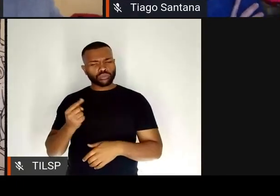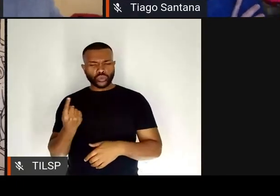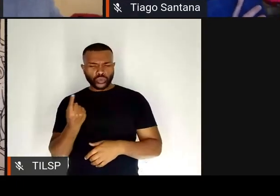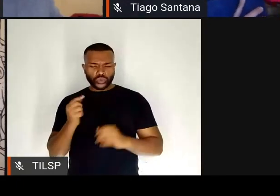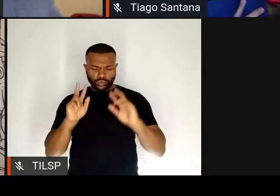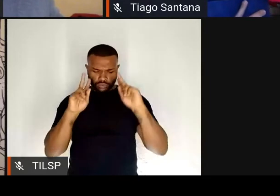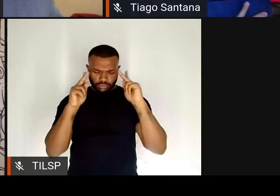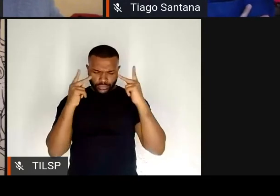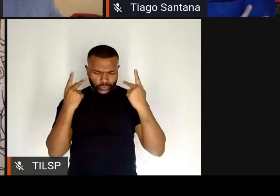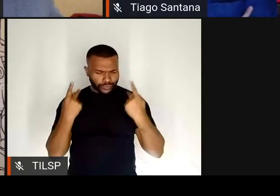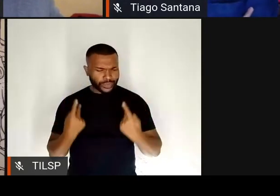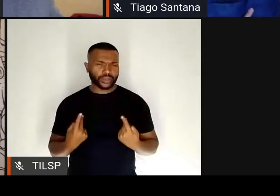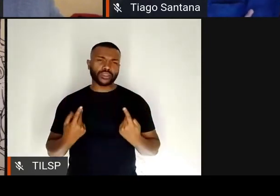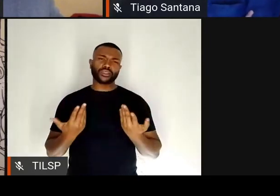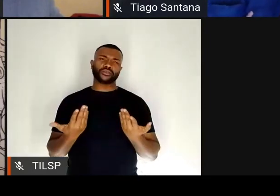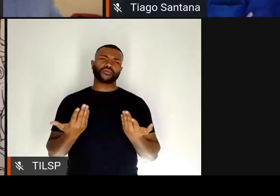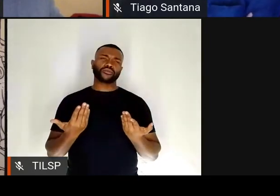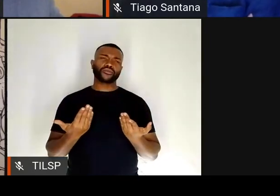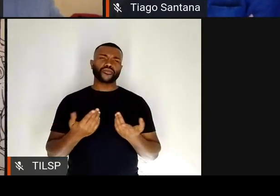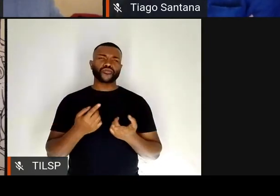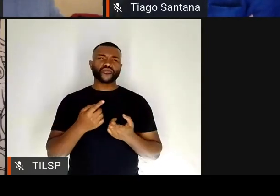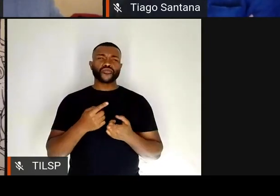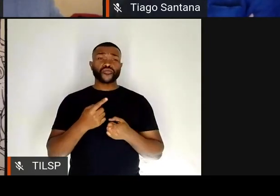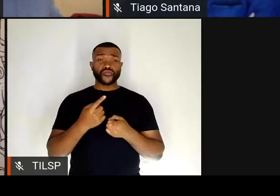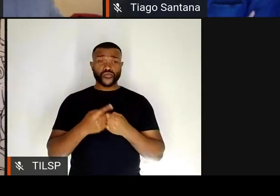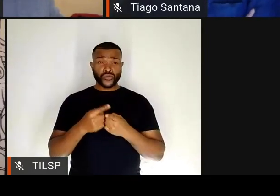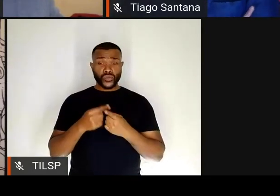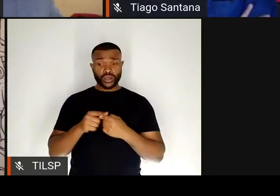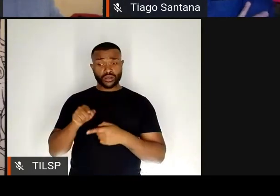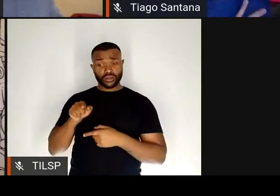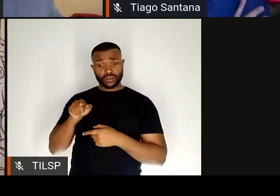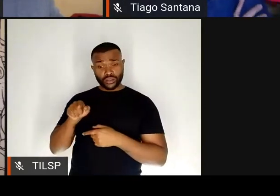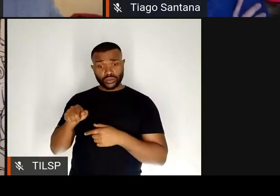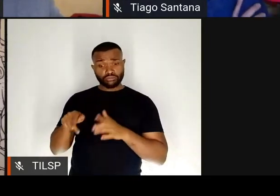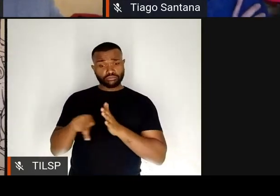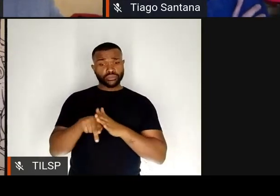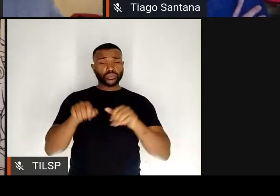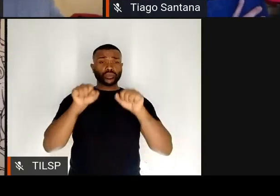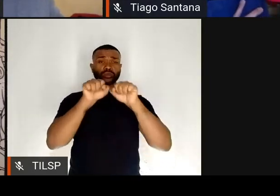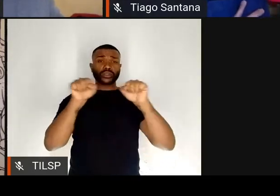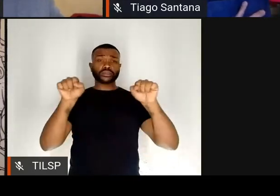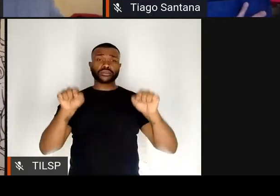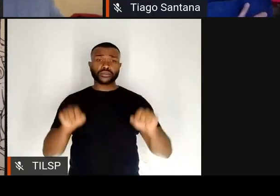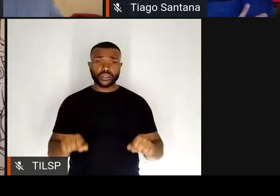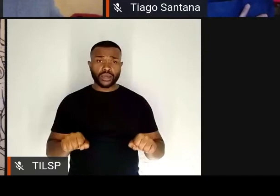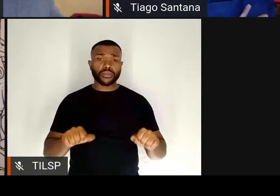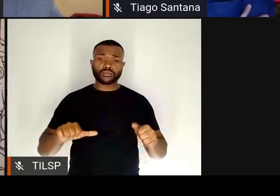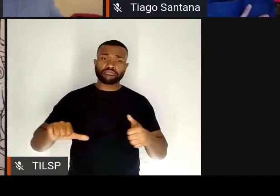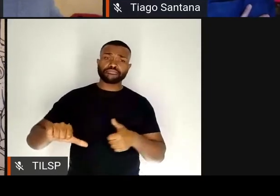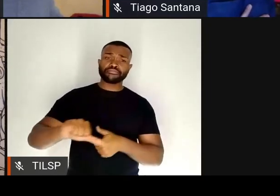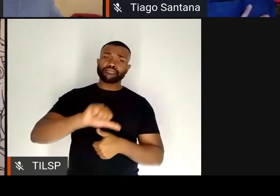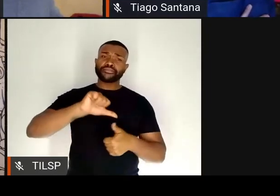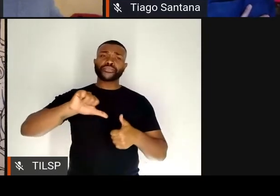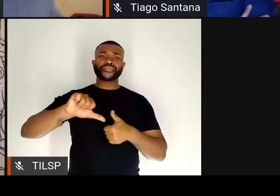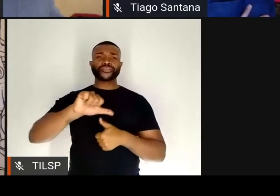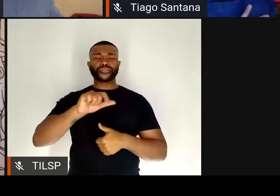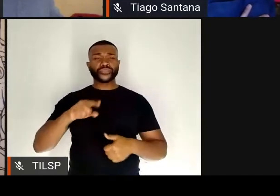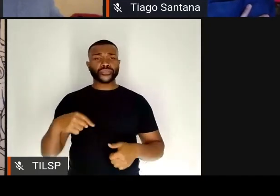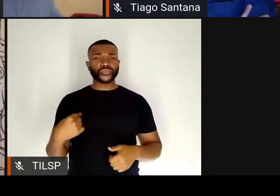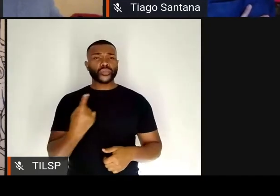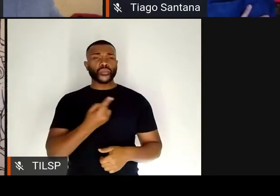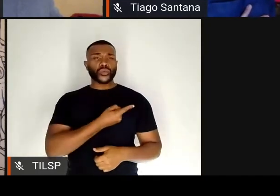né, porque deixado ao sistema, né, que nos transforma em meros,